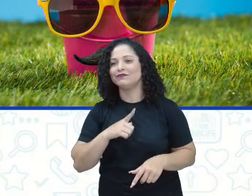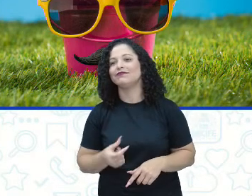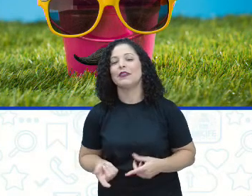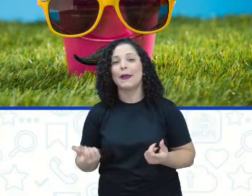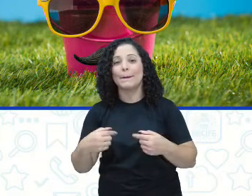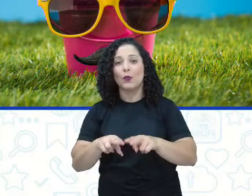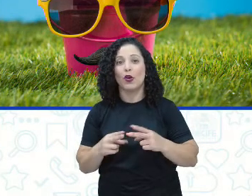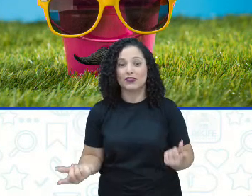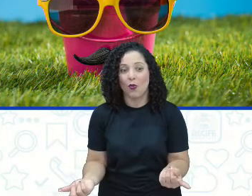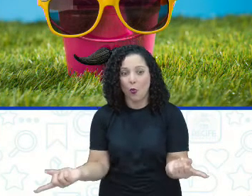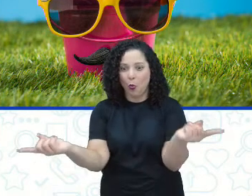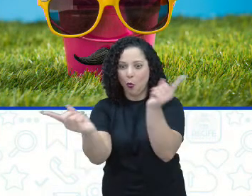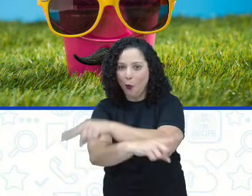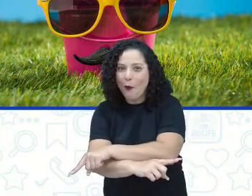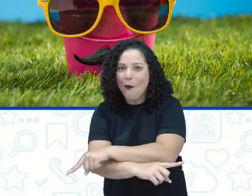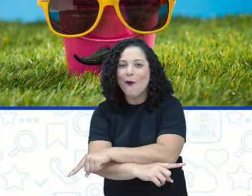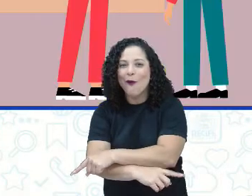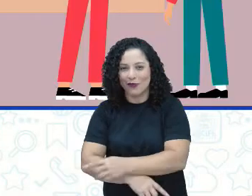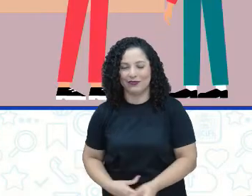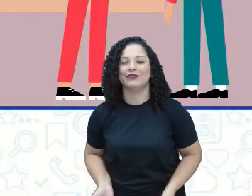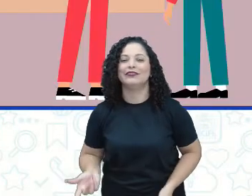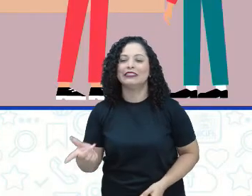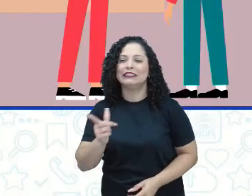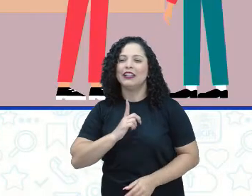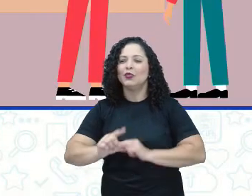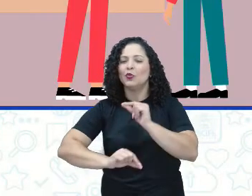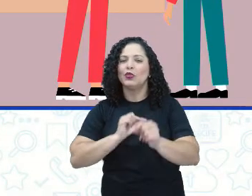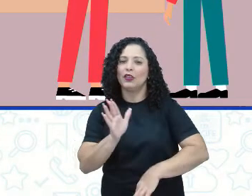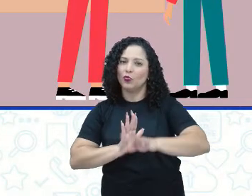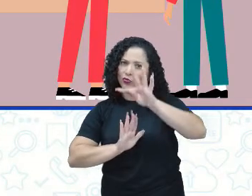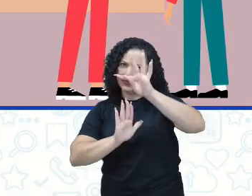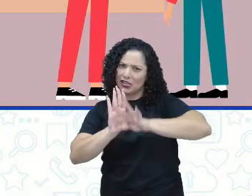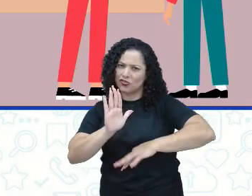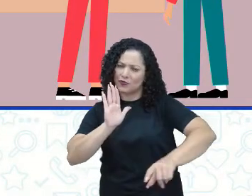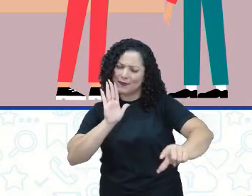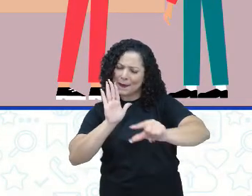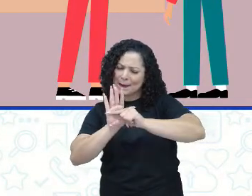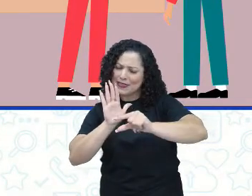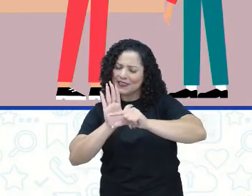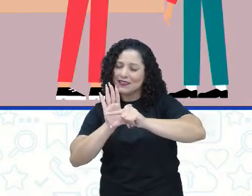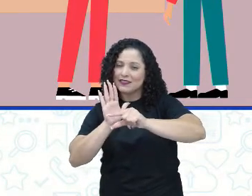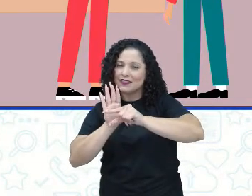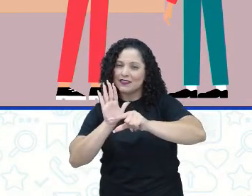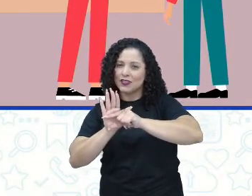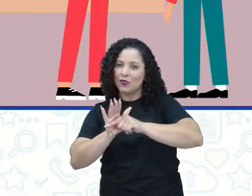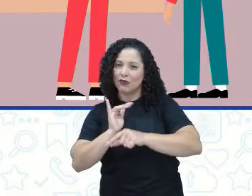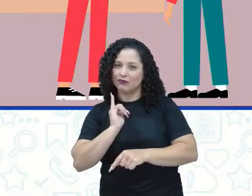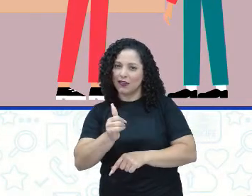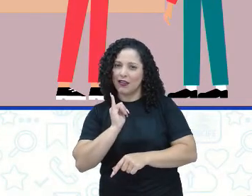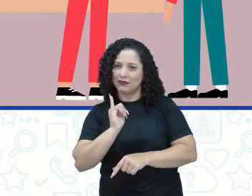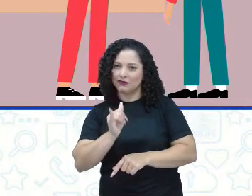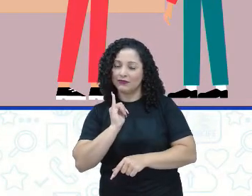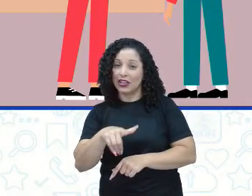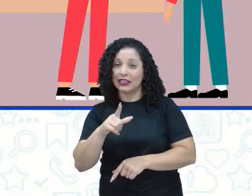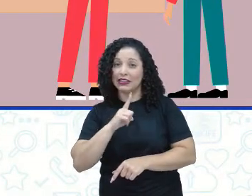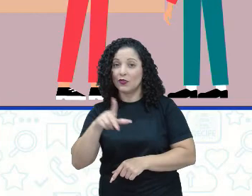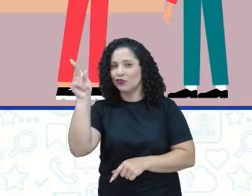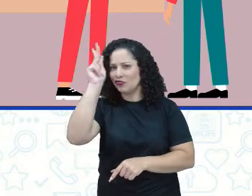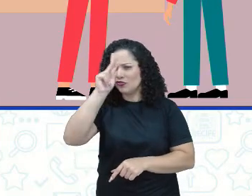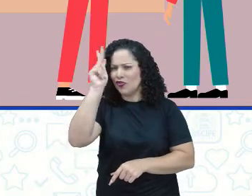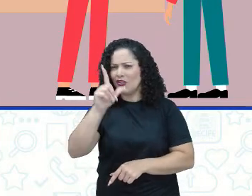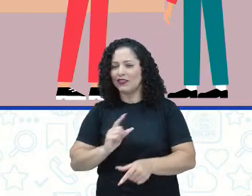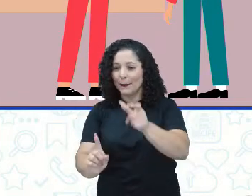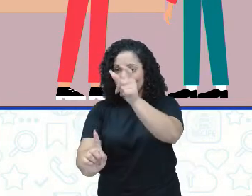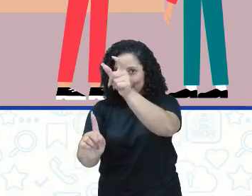reviravolta do negócio, exatamente. né? Então, veja, a gente tem aqui o quê? Um texto curto, uma narrativa curta, mas eu tenho enredo, eu tenho